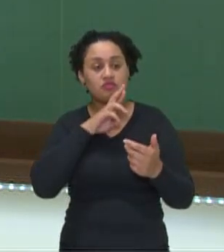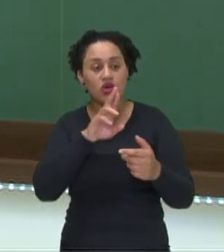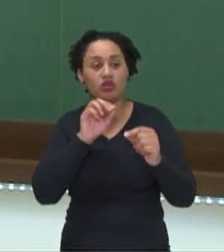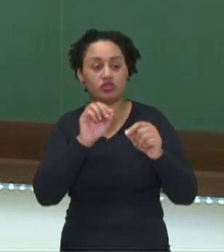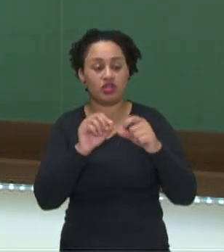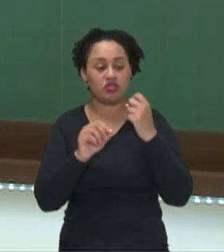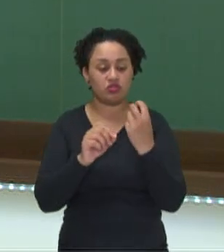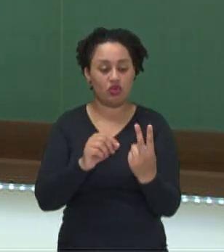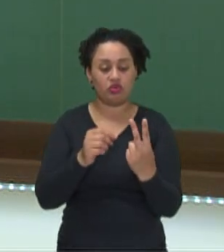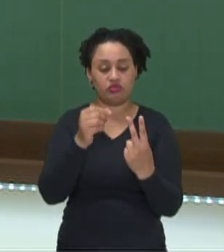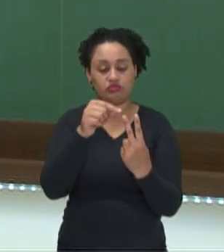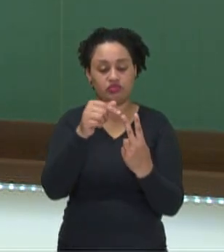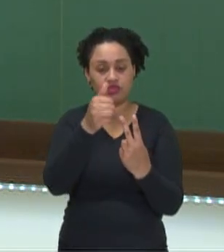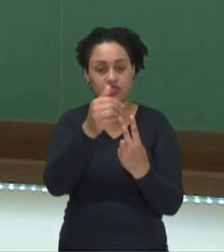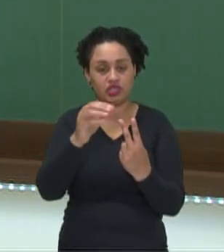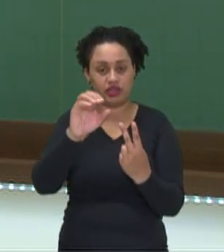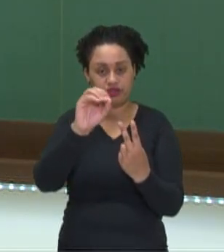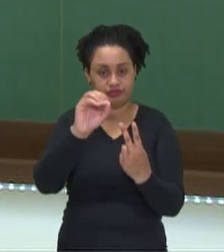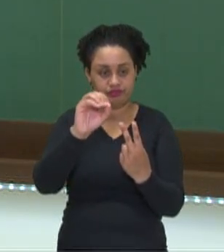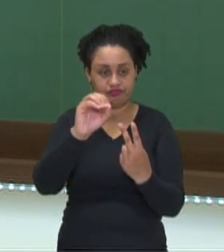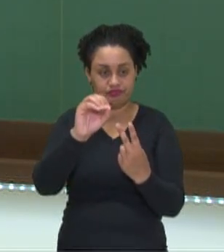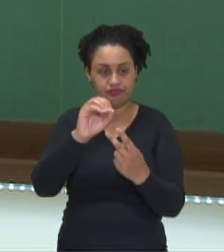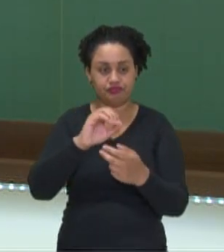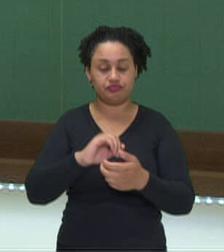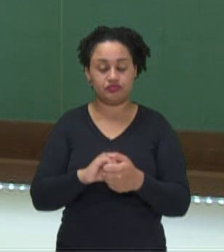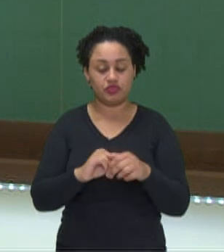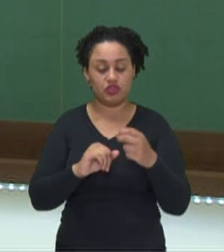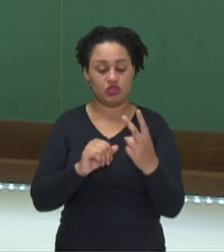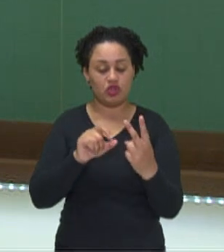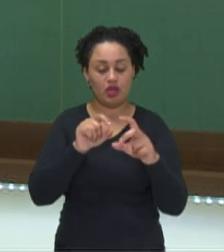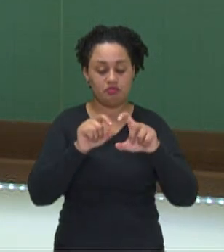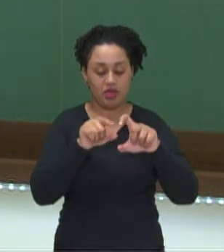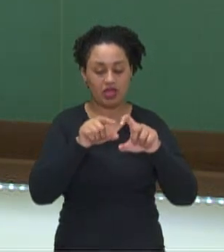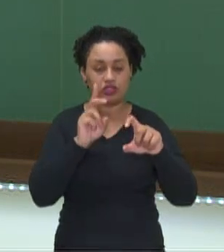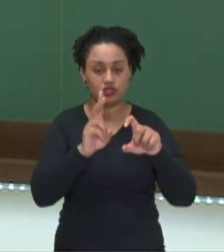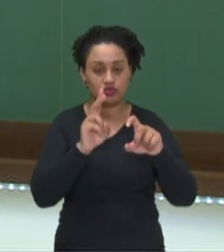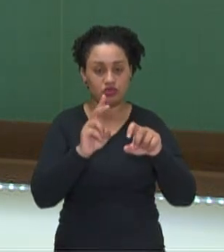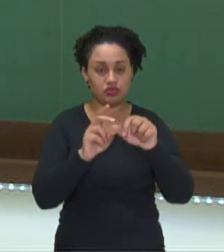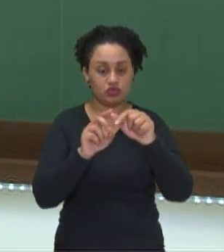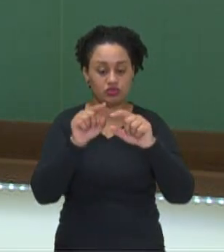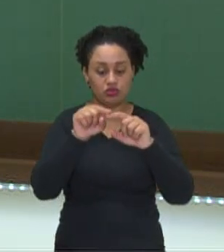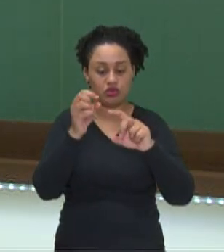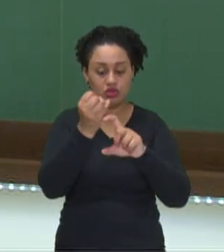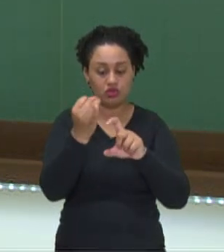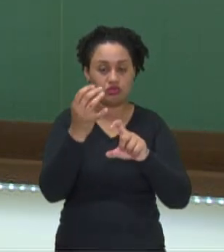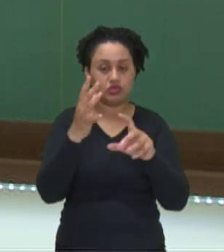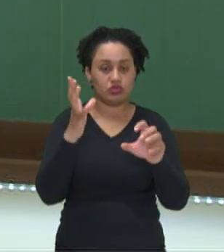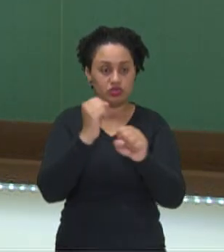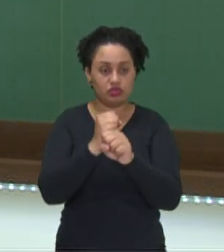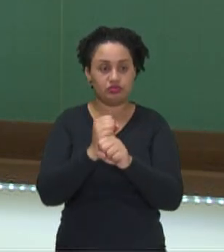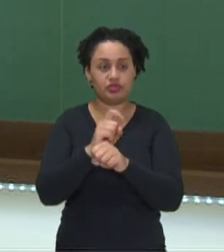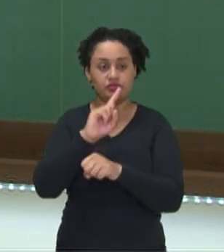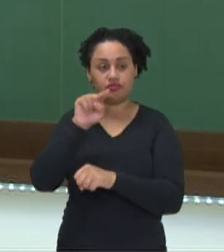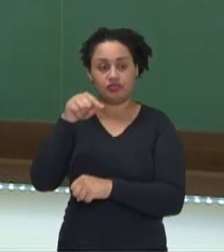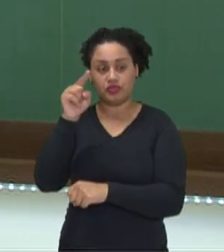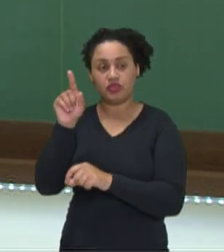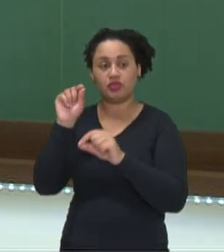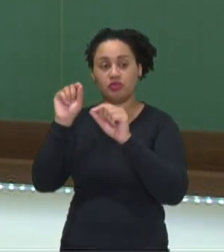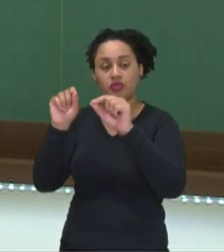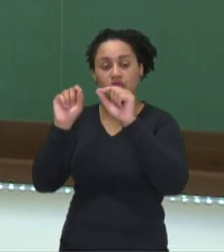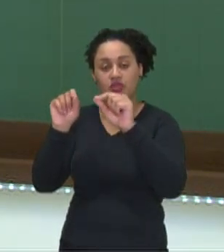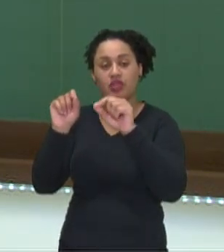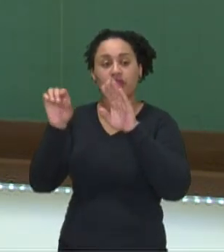ficar 2 elevado a 10, né? Mantemos a base, somamos os expoentes. E aqui, eu só resolvo